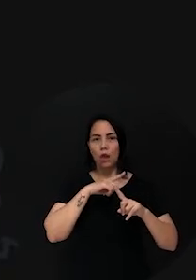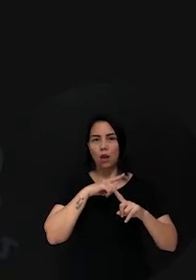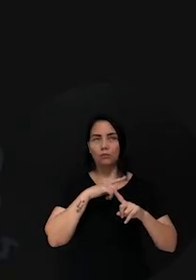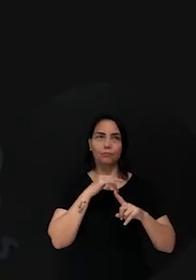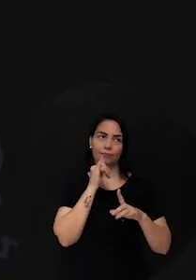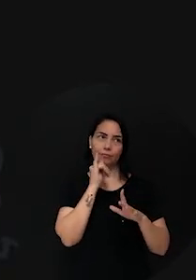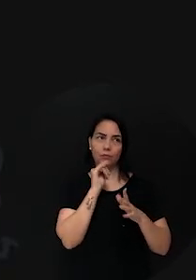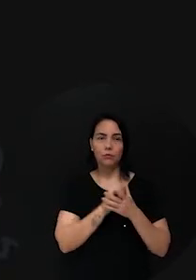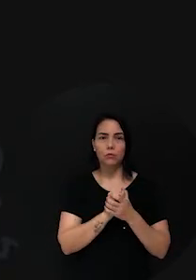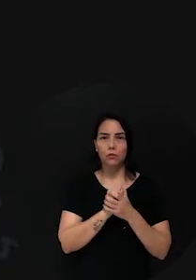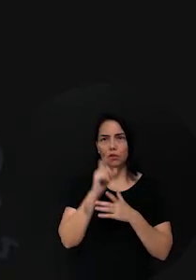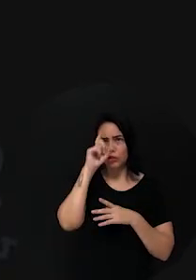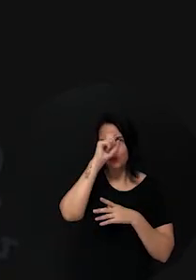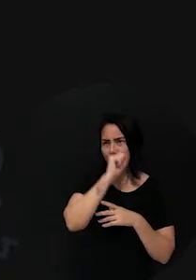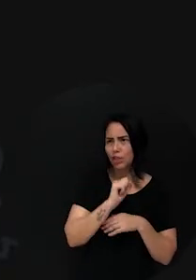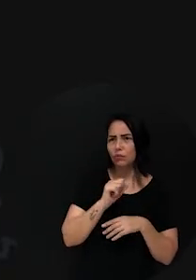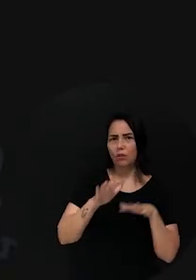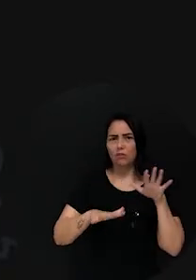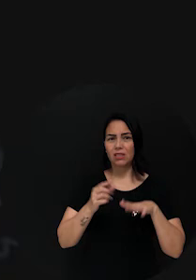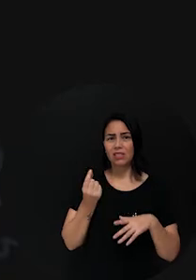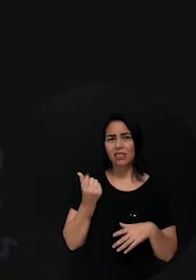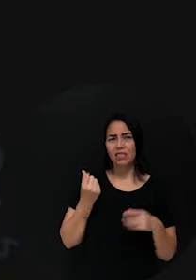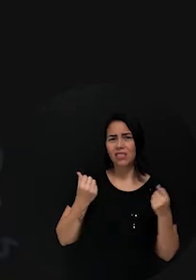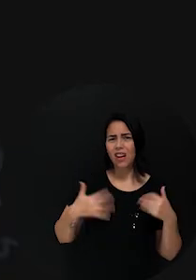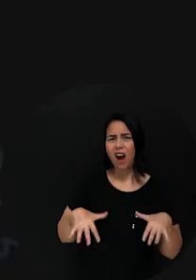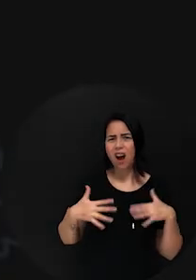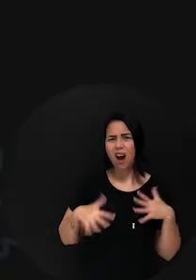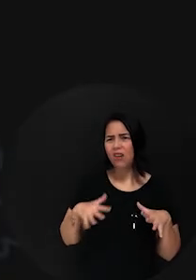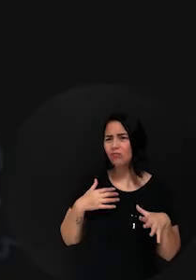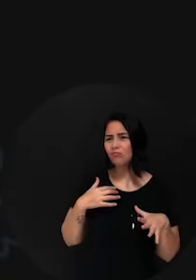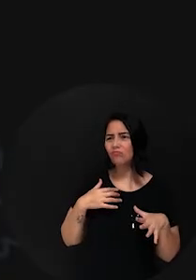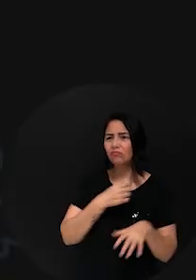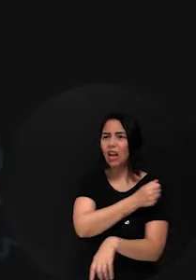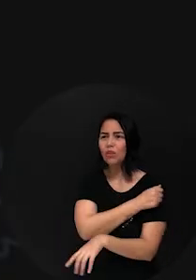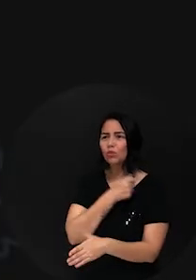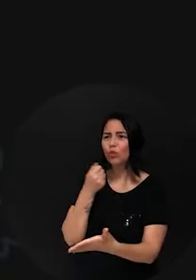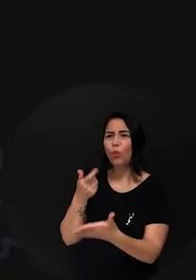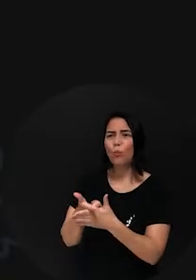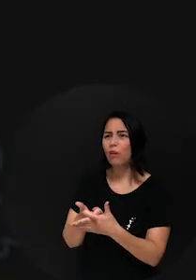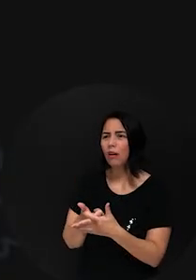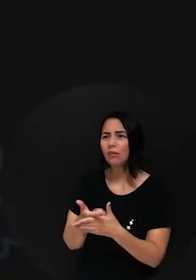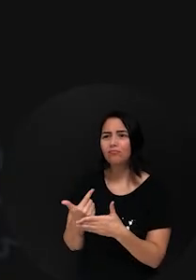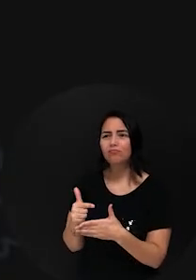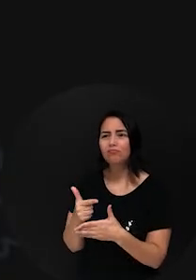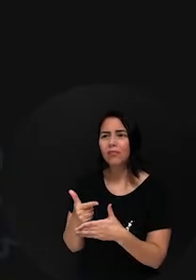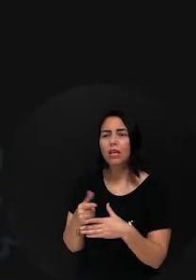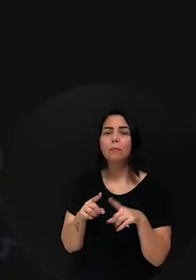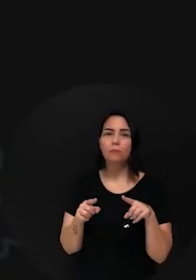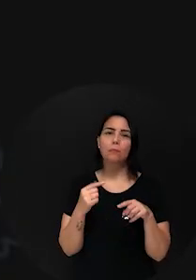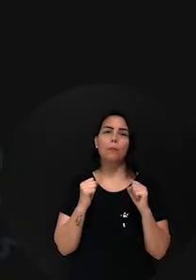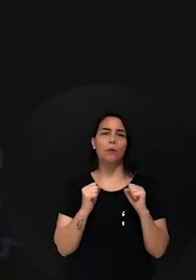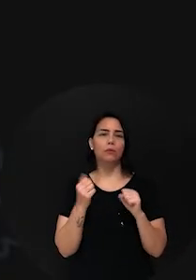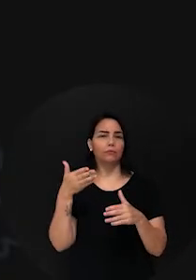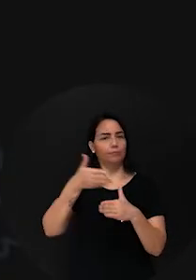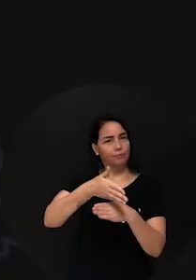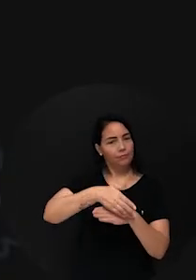difíceis, o acesso, são instrumentos muito caros, então não é necessário o aluno ter o instrumento para estar fazendo aula, né?